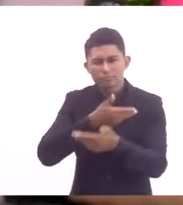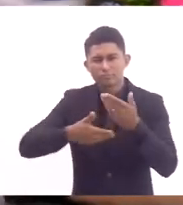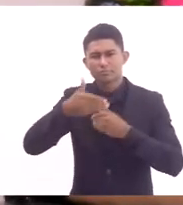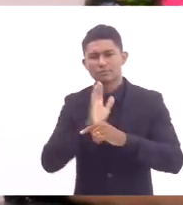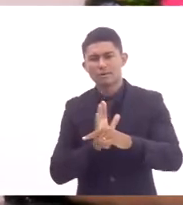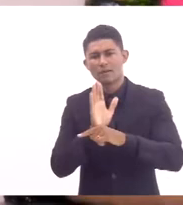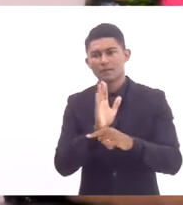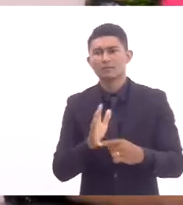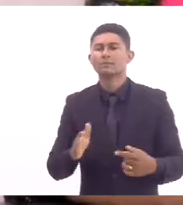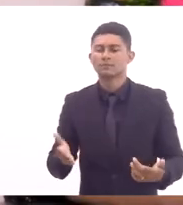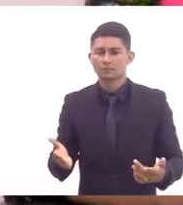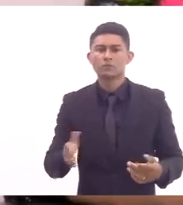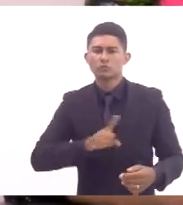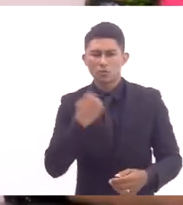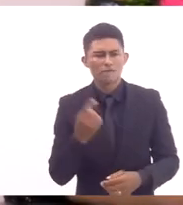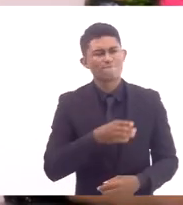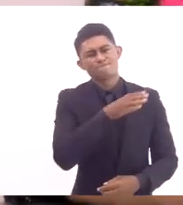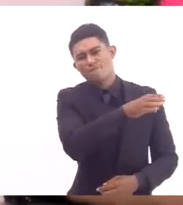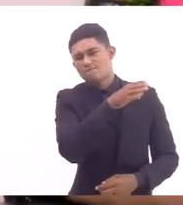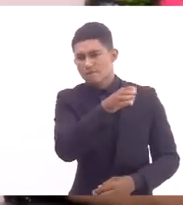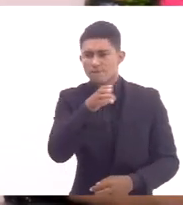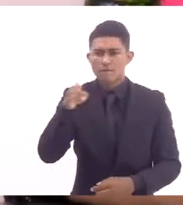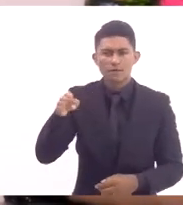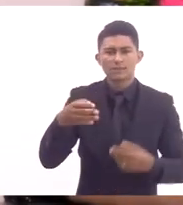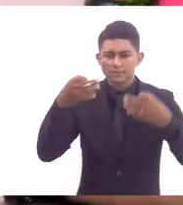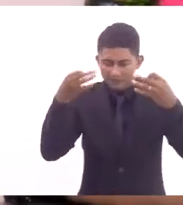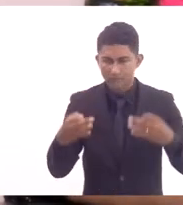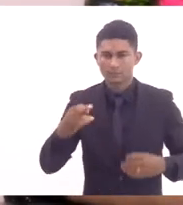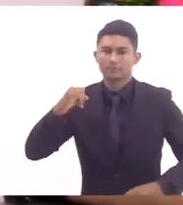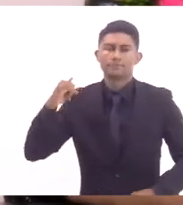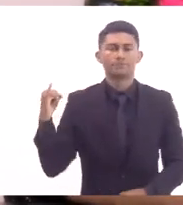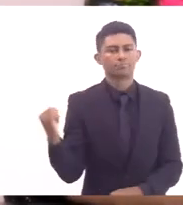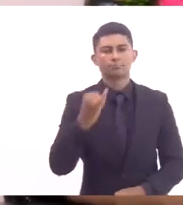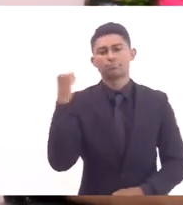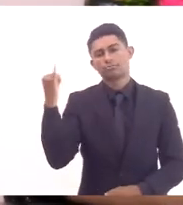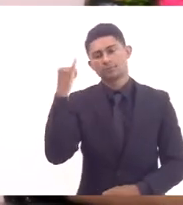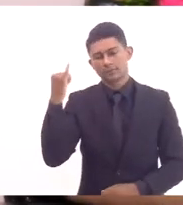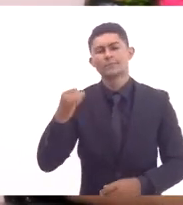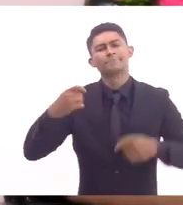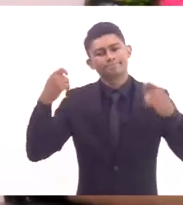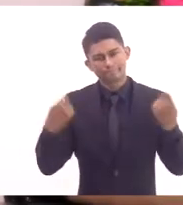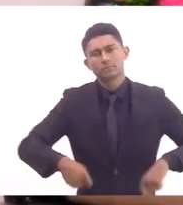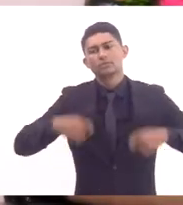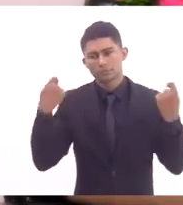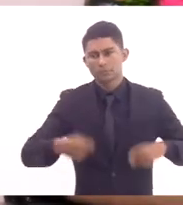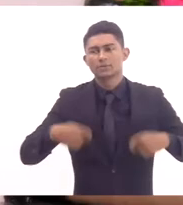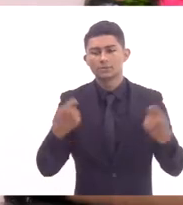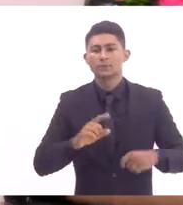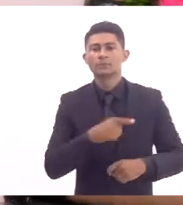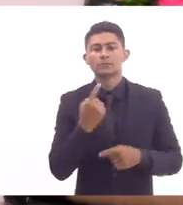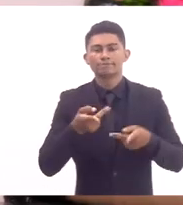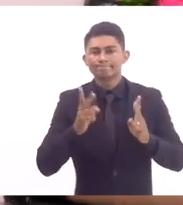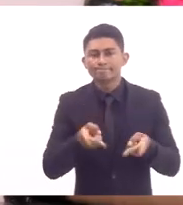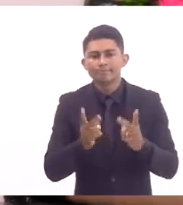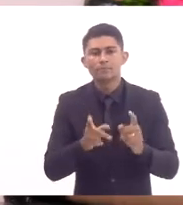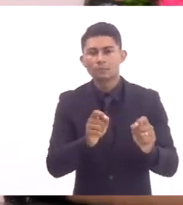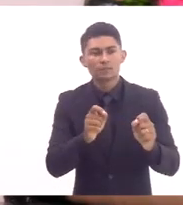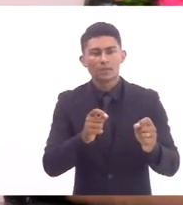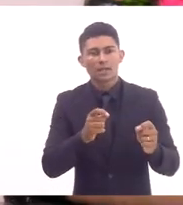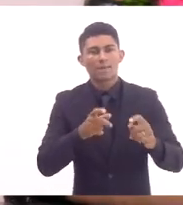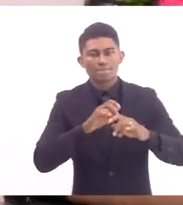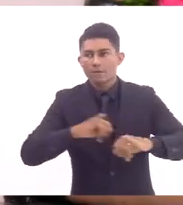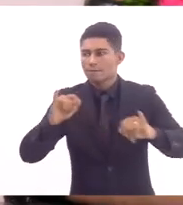tratar presente nesses atos do cumpra-se né que é muito em Oi gente ainda Precisa continuar a seguir